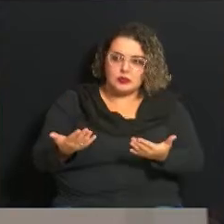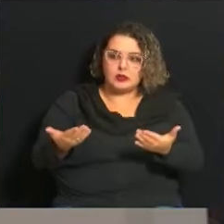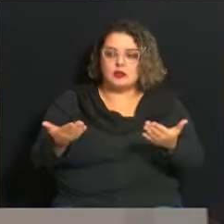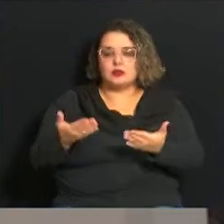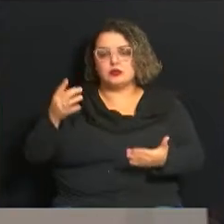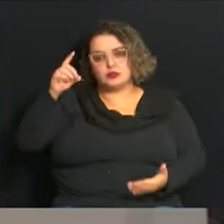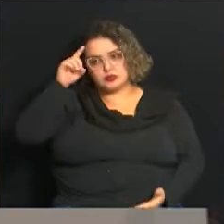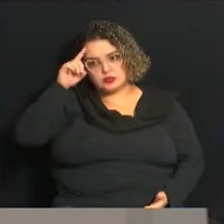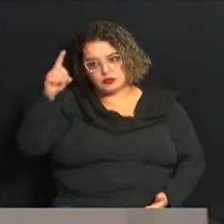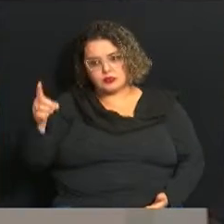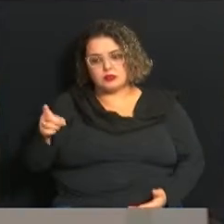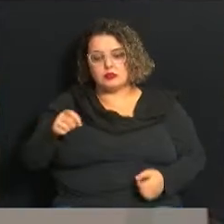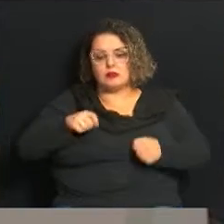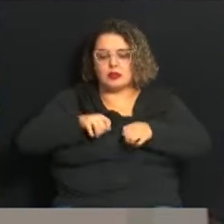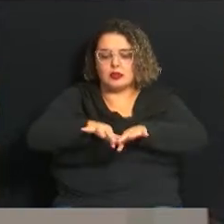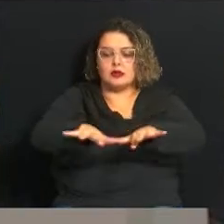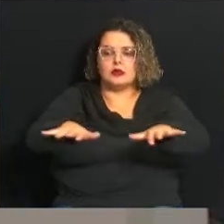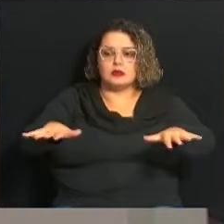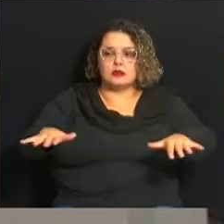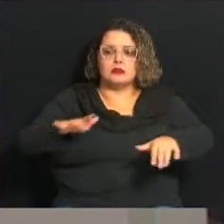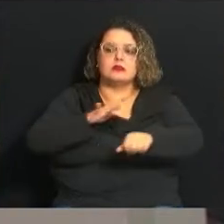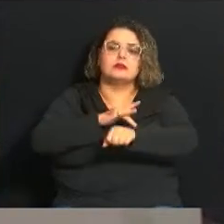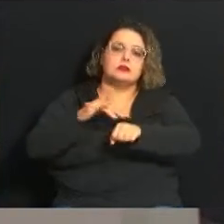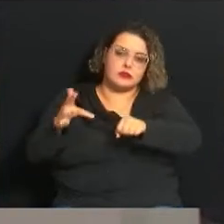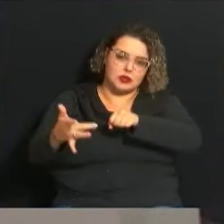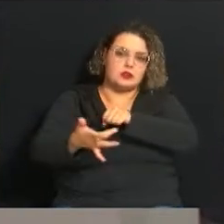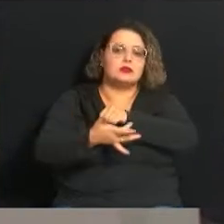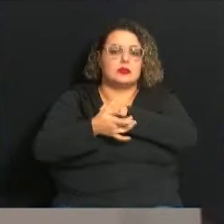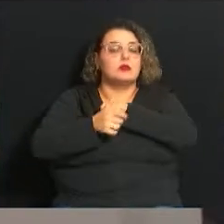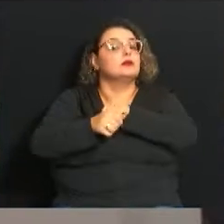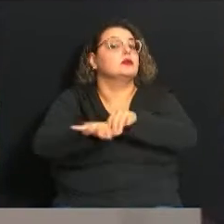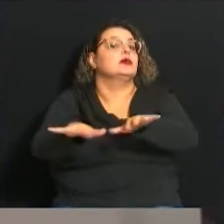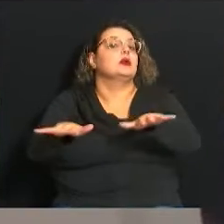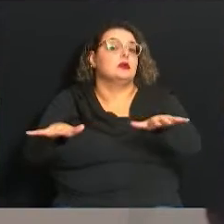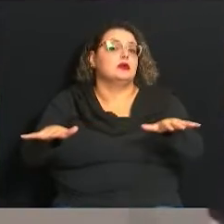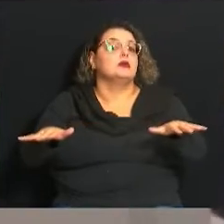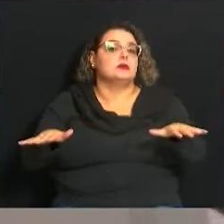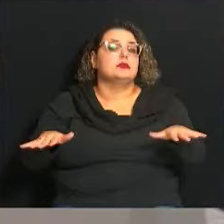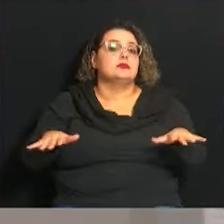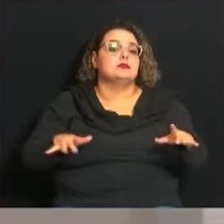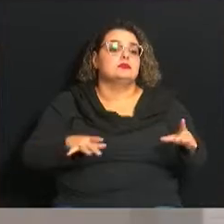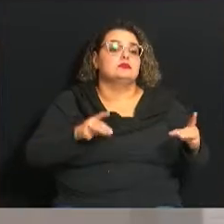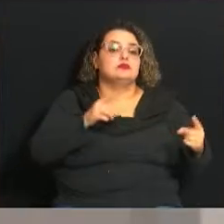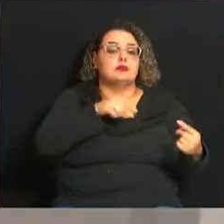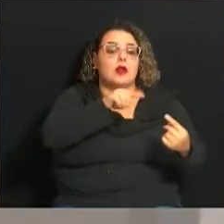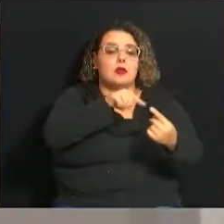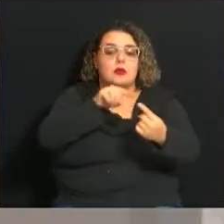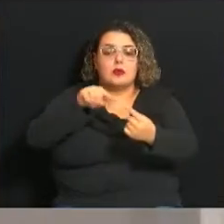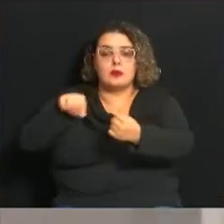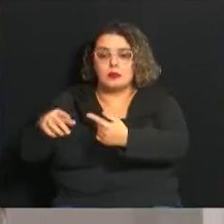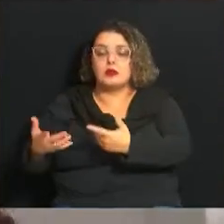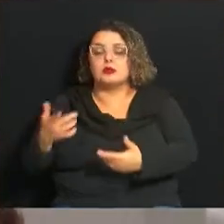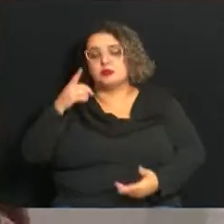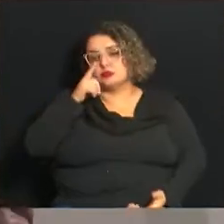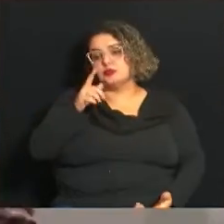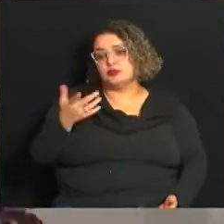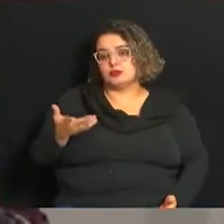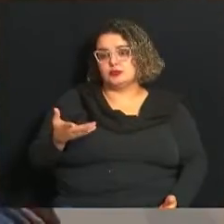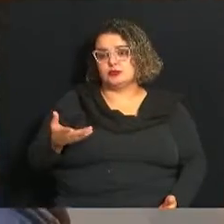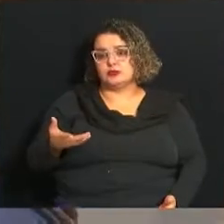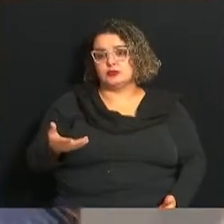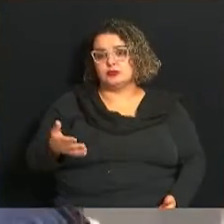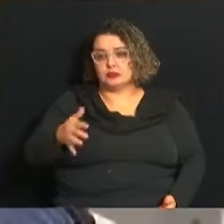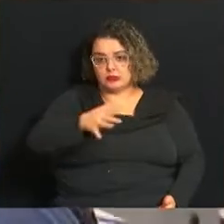a circulação aí por rede social ela é bem ampla, né, atinge bastante gente, então a gente também tem investido